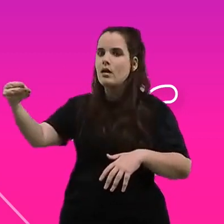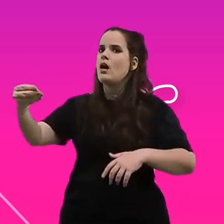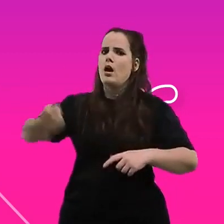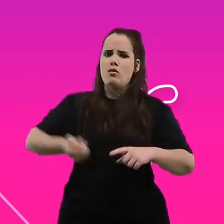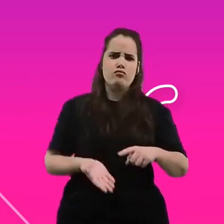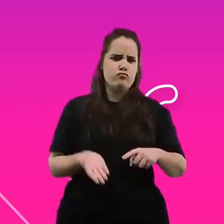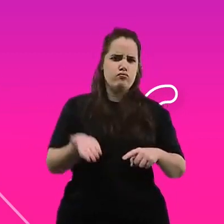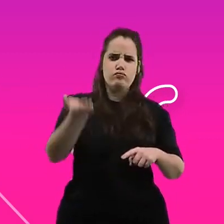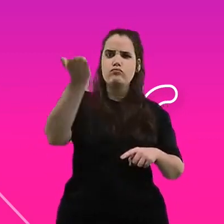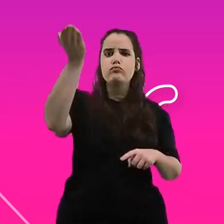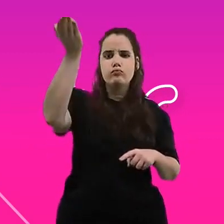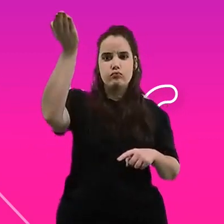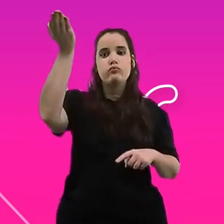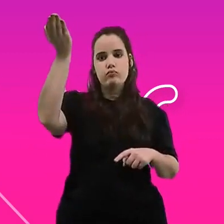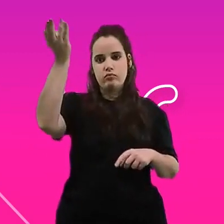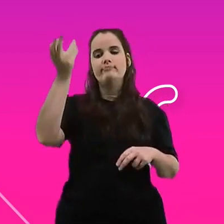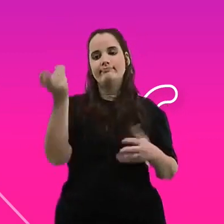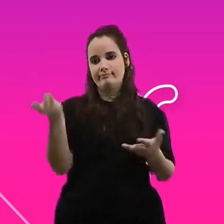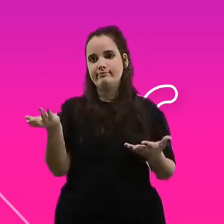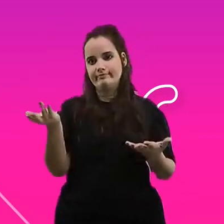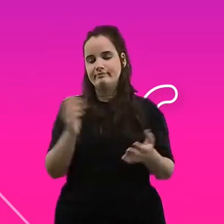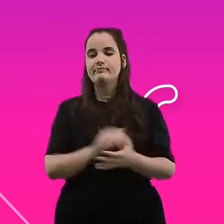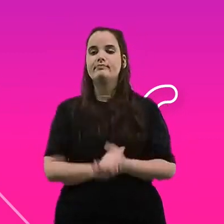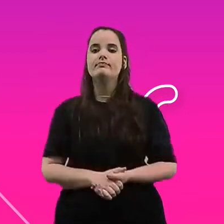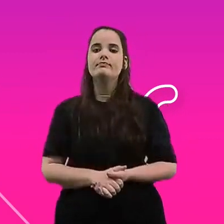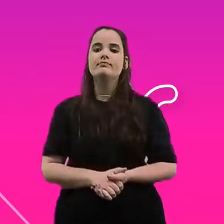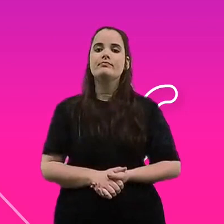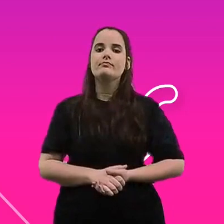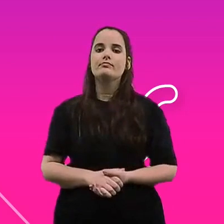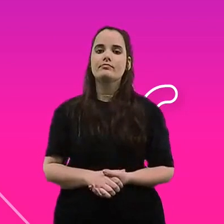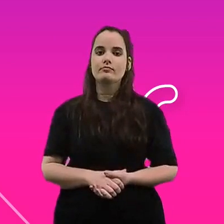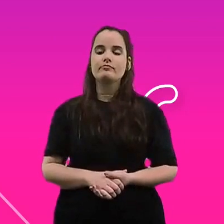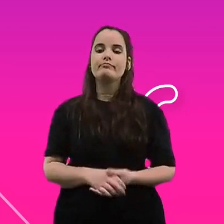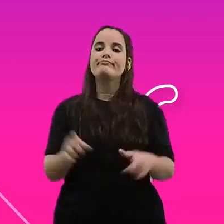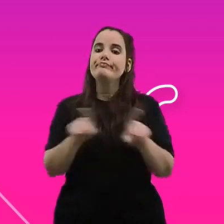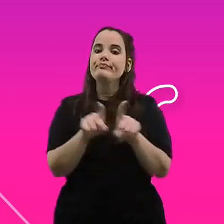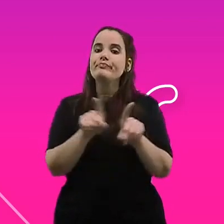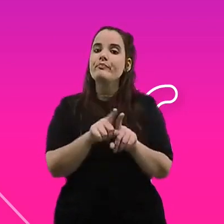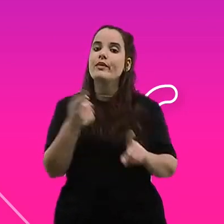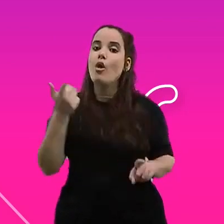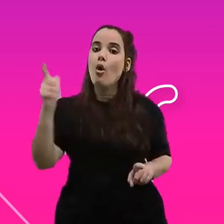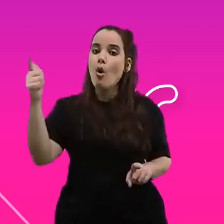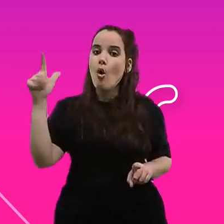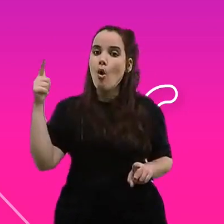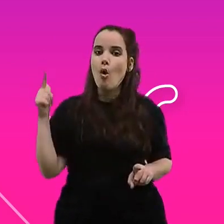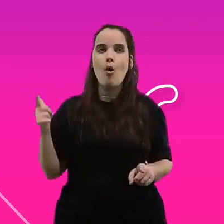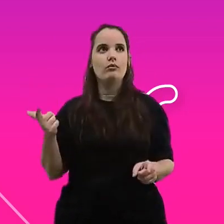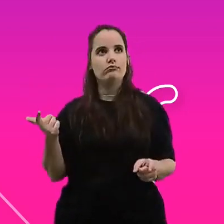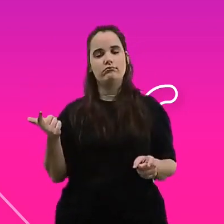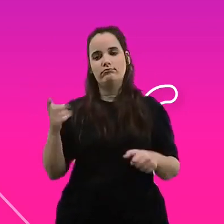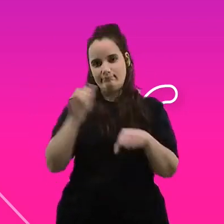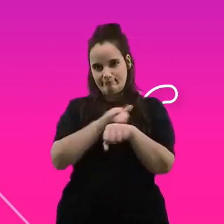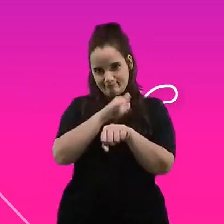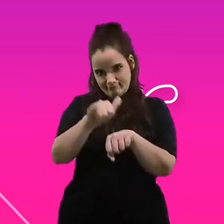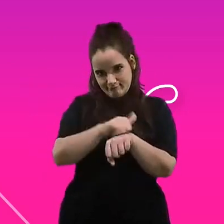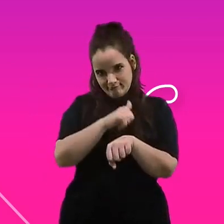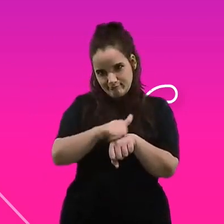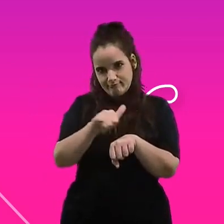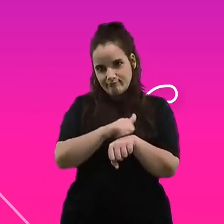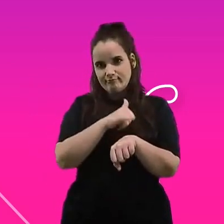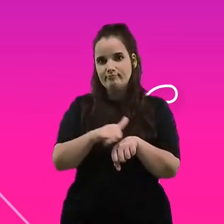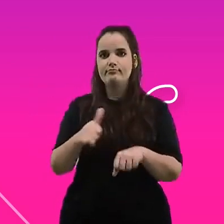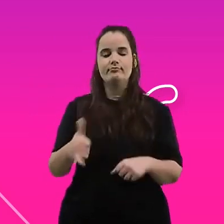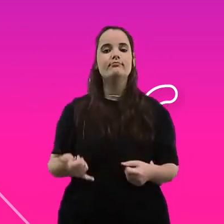online. Por fim, a gente teve outras medidas também que ajudaram bastante, e uma vez que a gente viu que